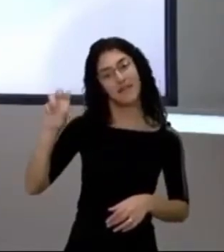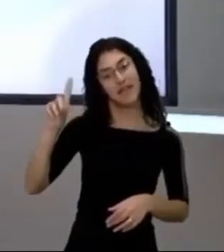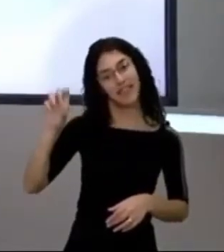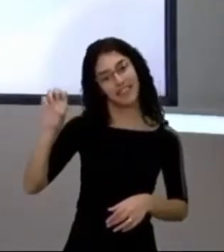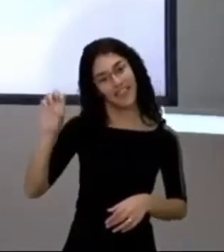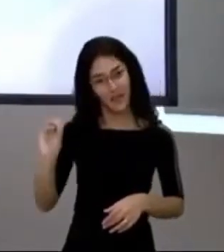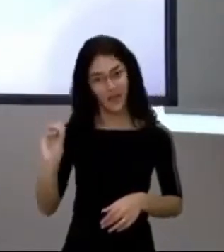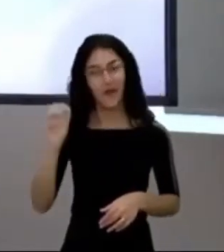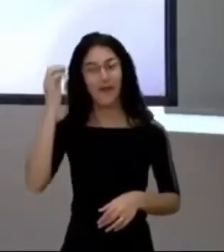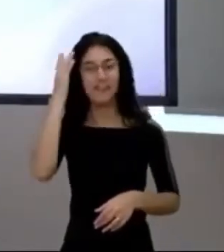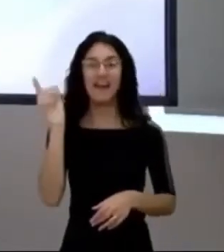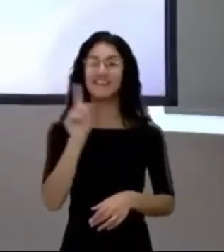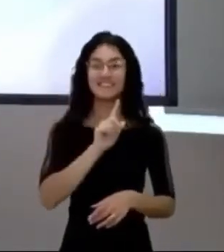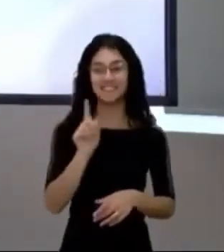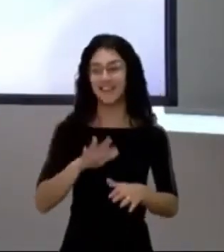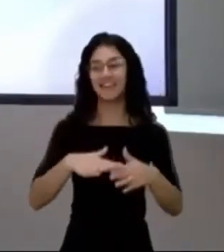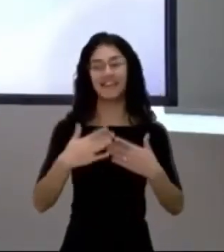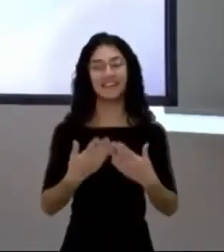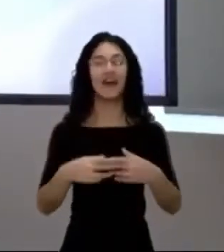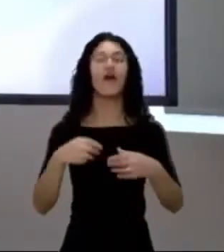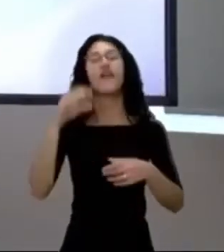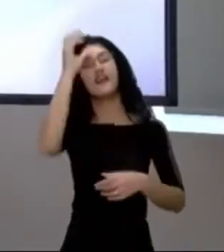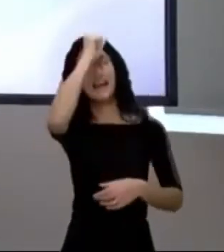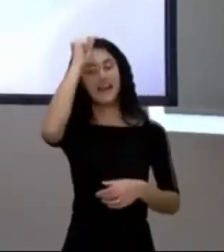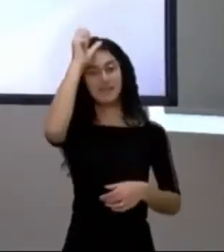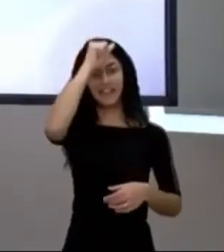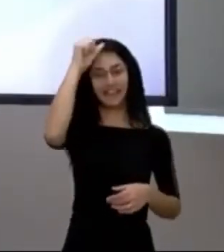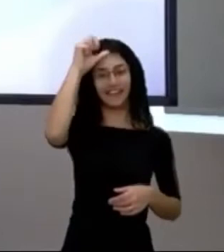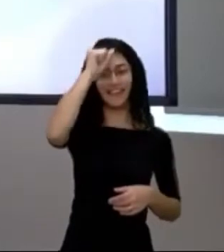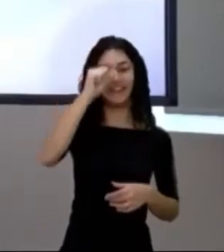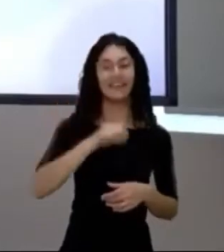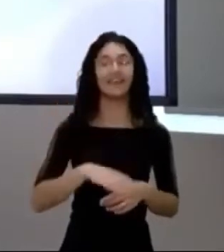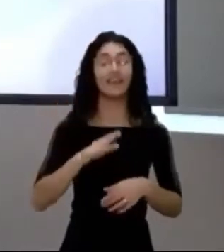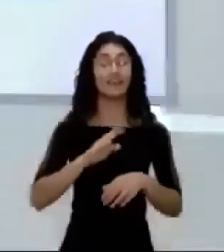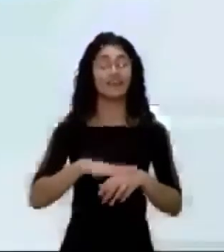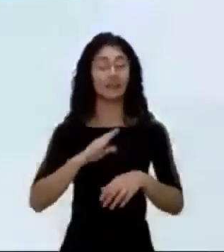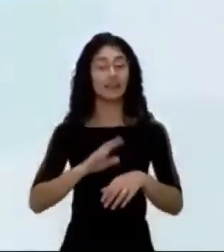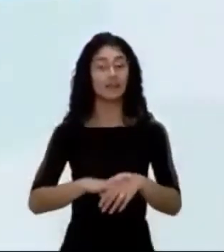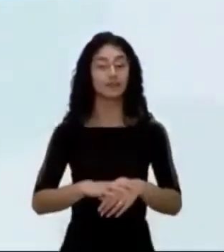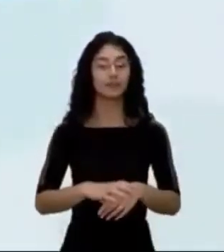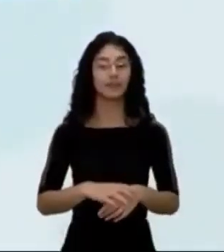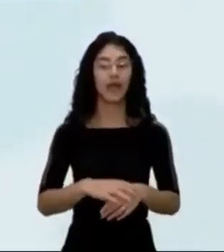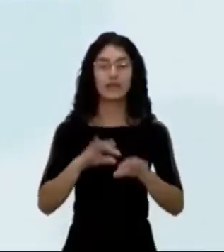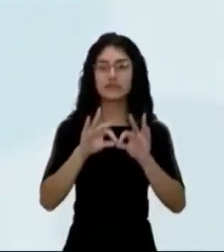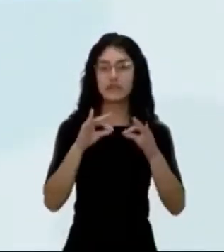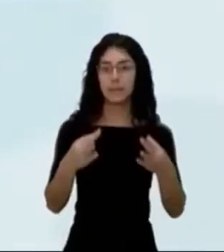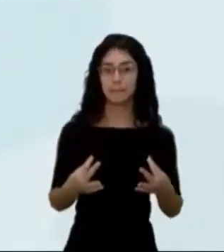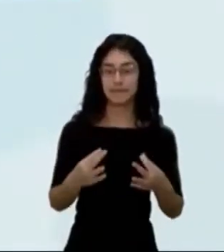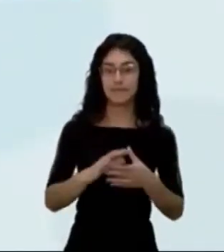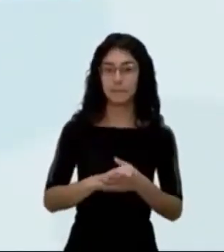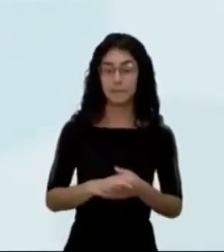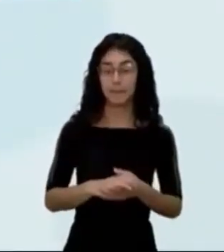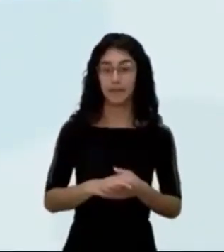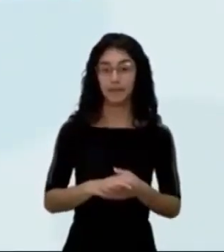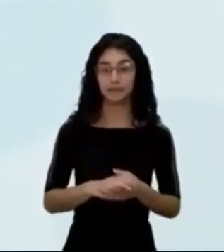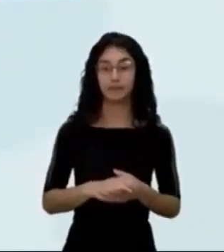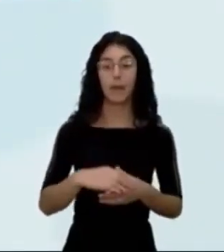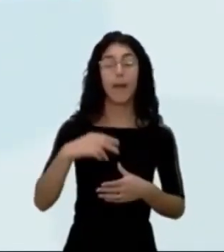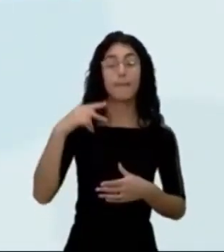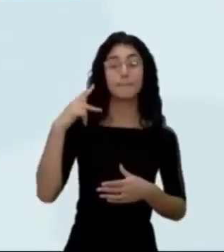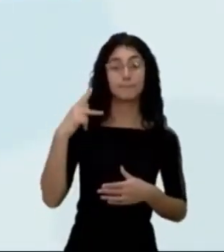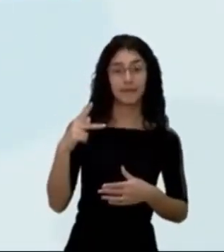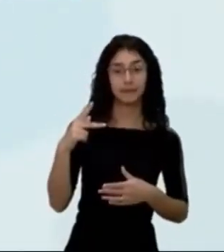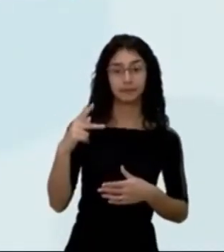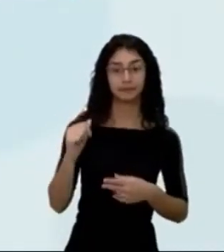então você vai aprender e vai ver que a gente pode utilizar a permutação simples que é da tela expressão p